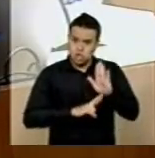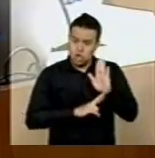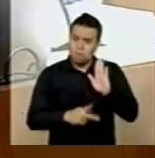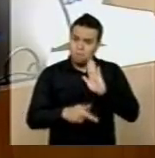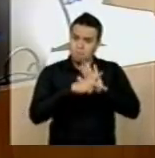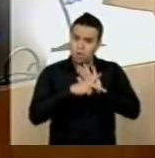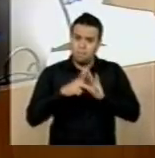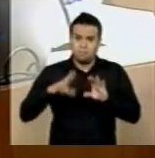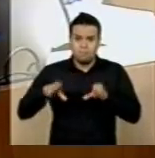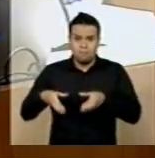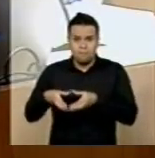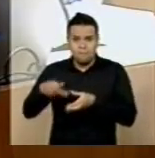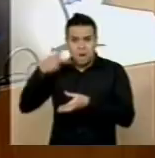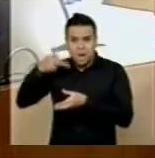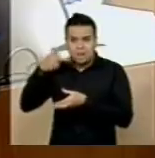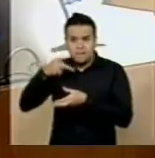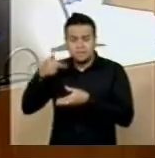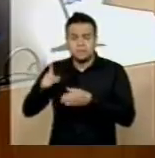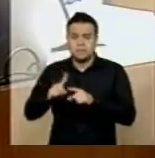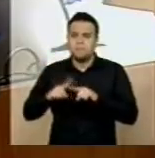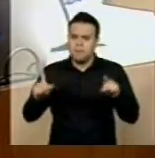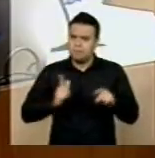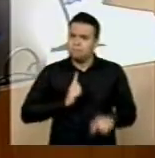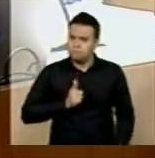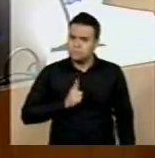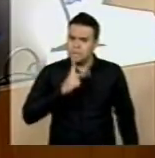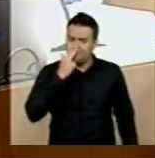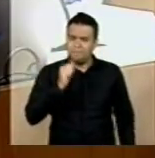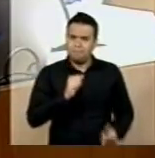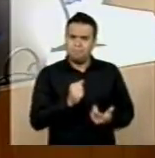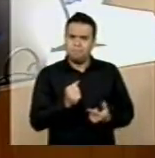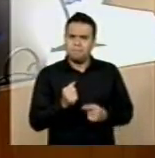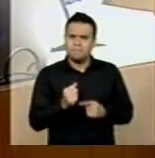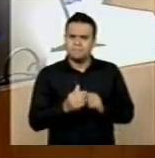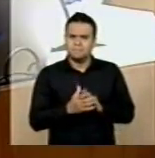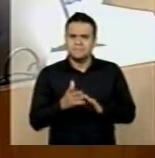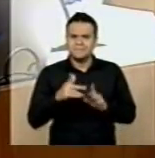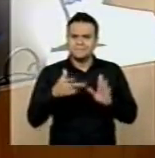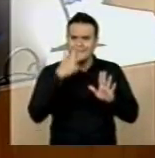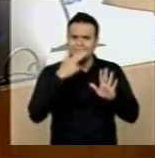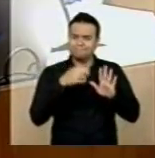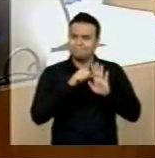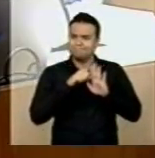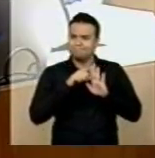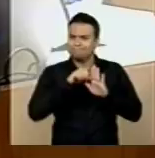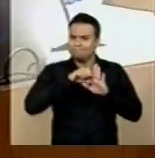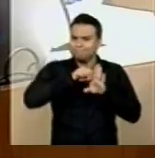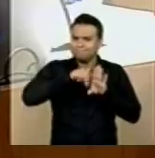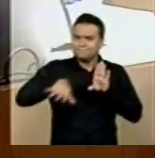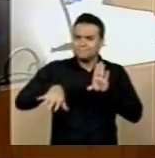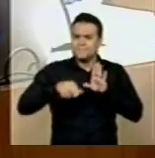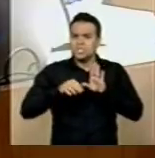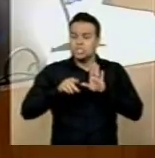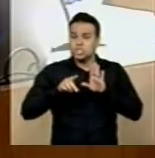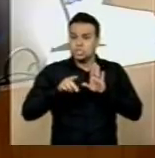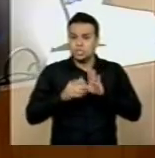a parlamentares, acaba tendo um reflexo na atividade jurisdicional. Por ter um reflexo